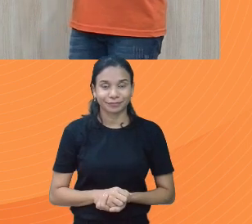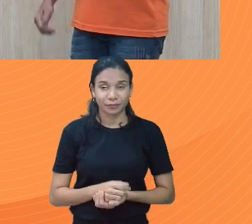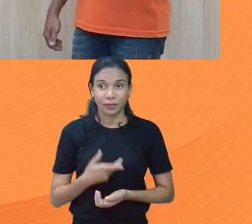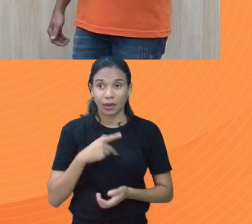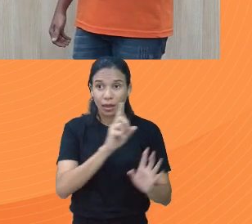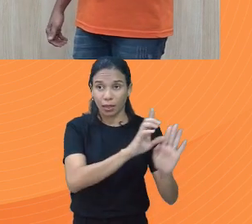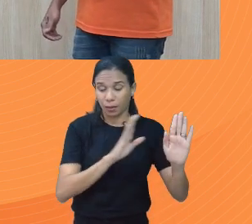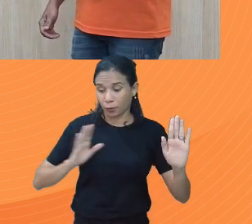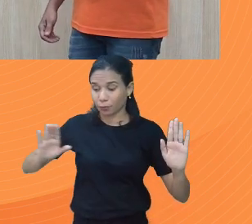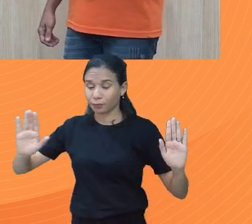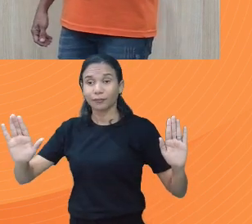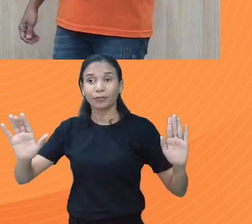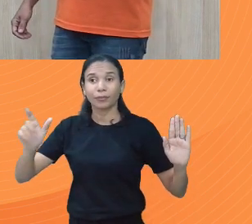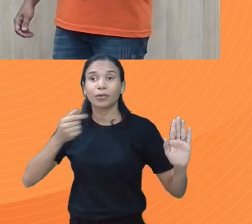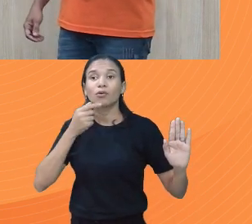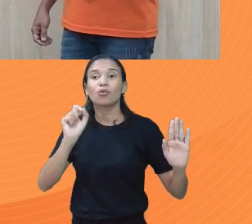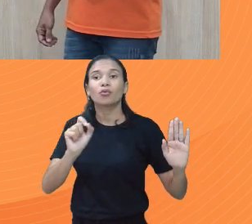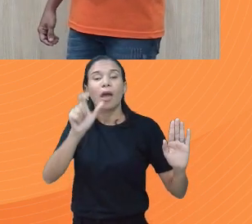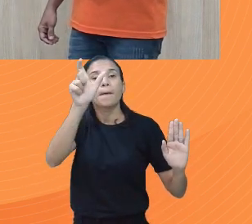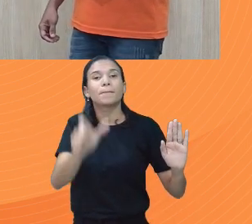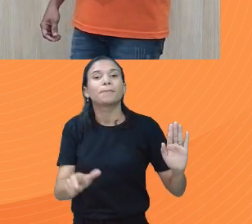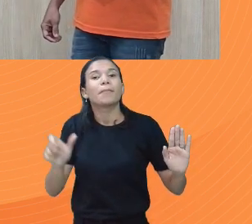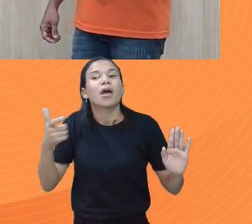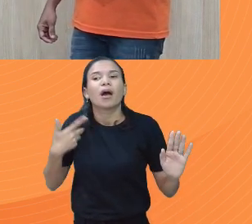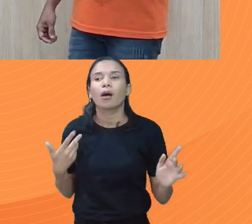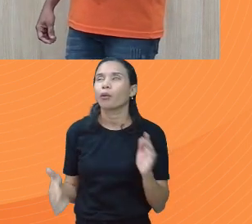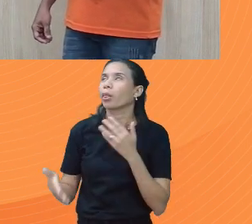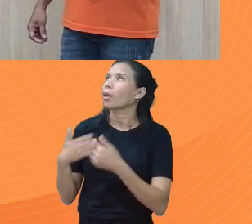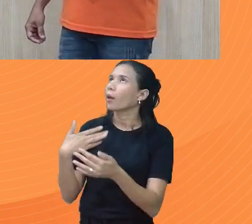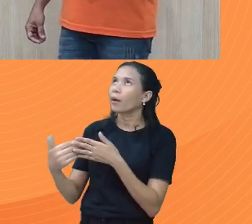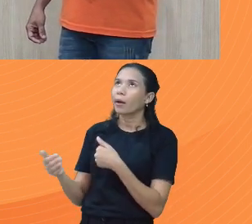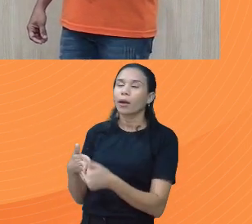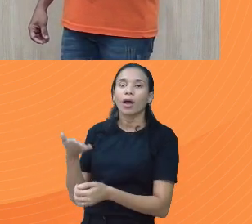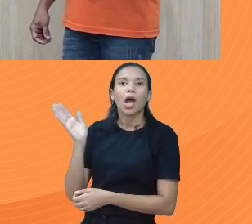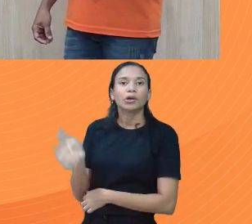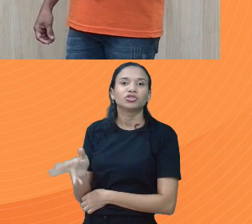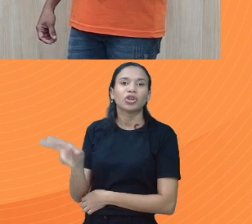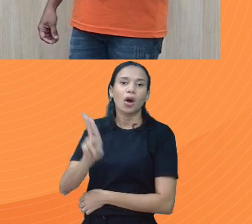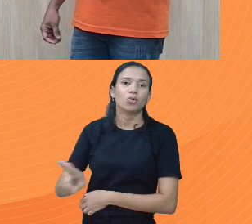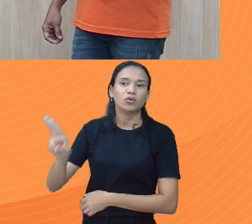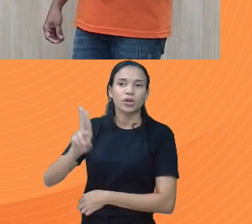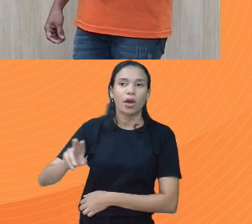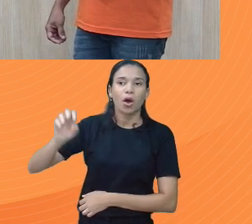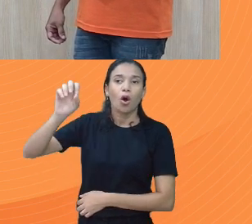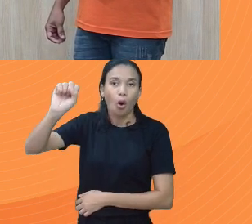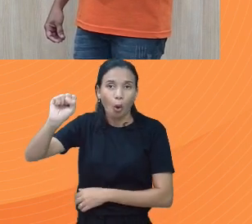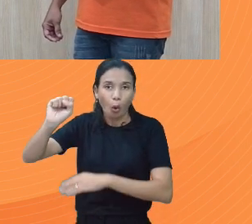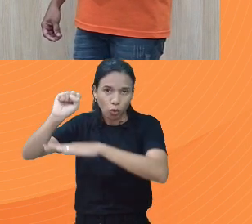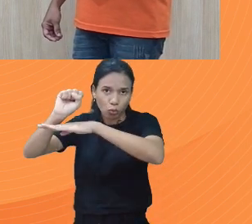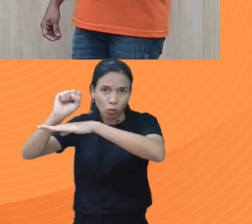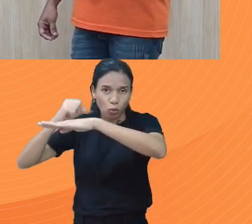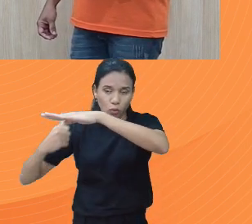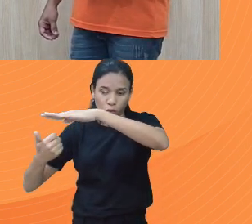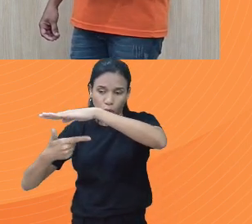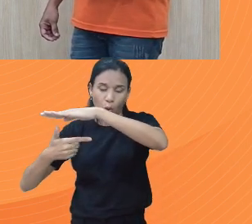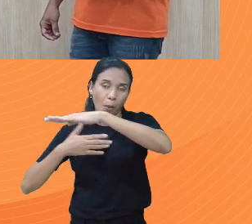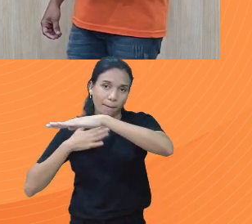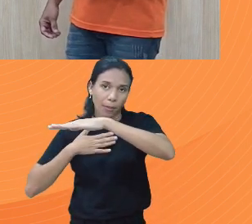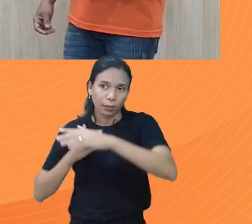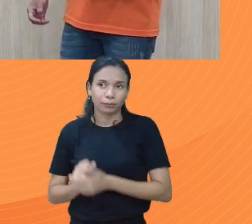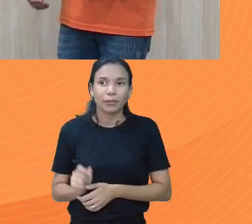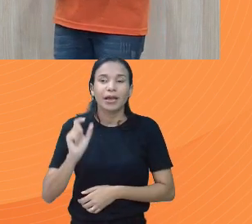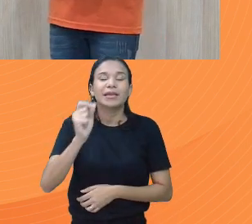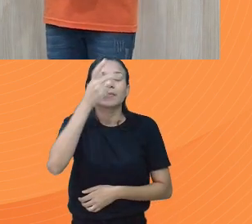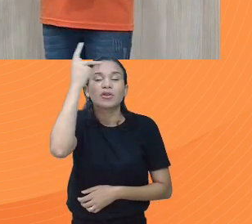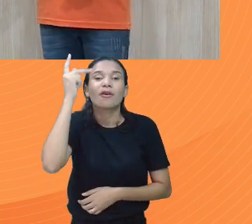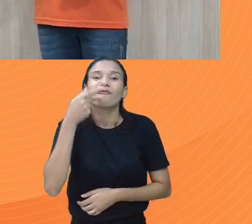Em seguida, nós temos, não estou nem aí, já gastei 8/12 do meu. Quem é que está falando